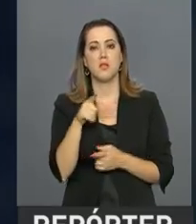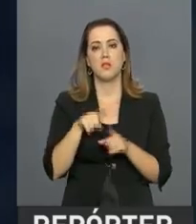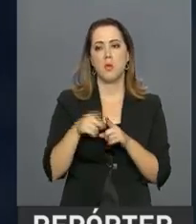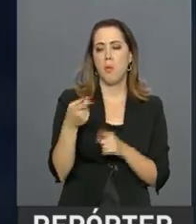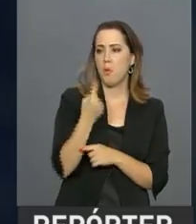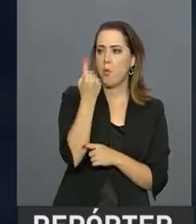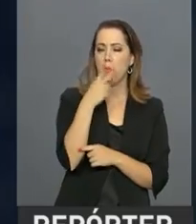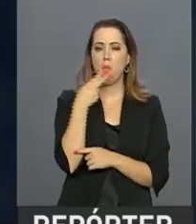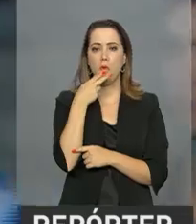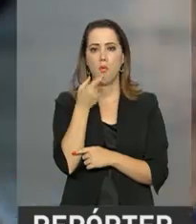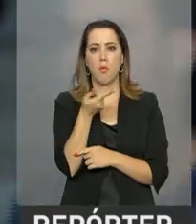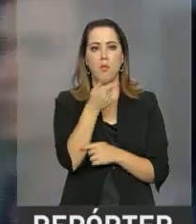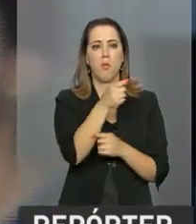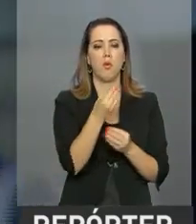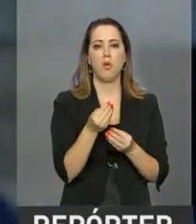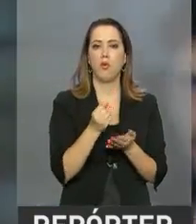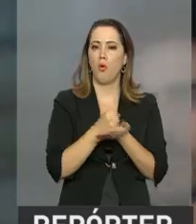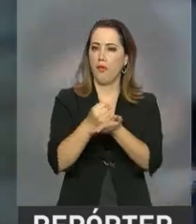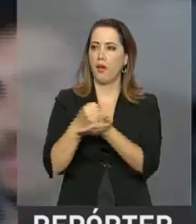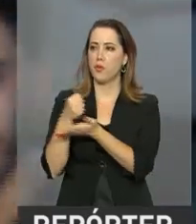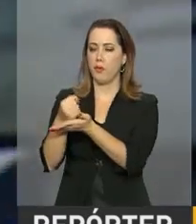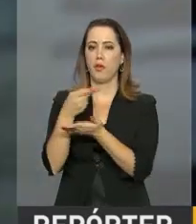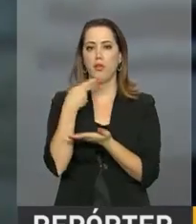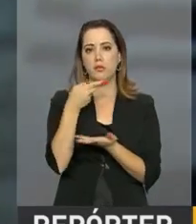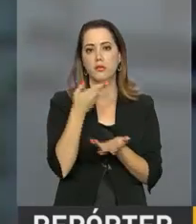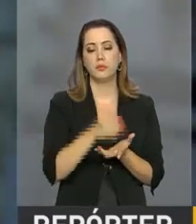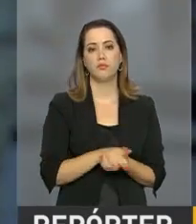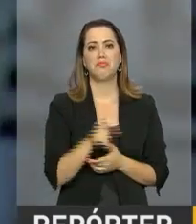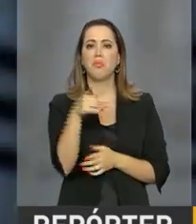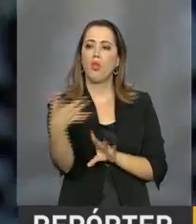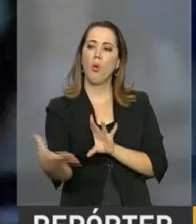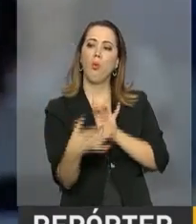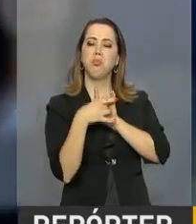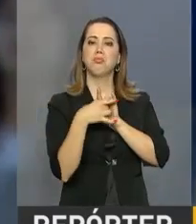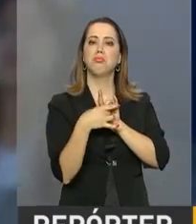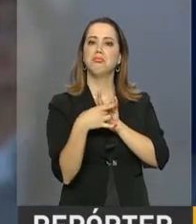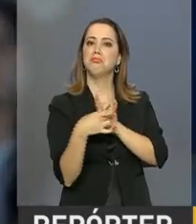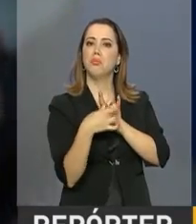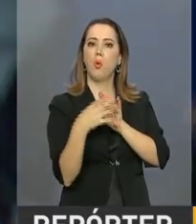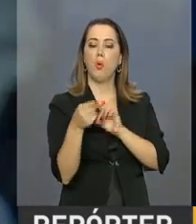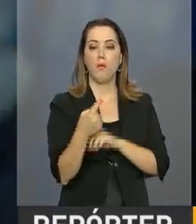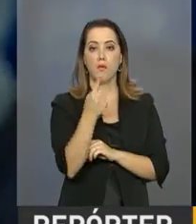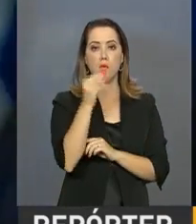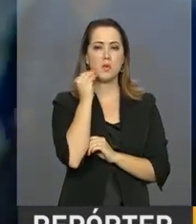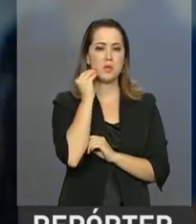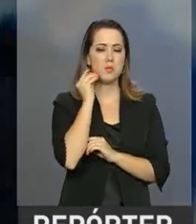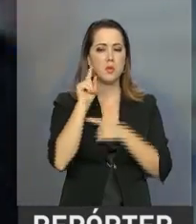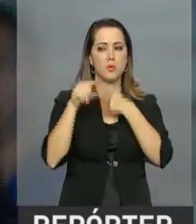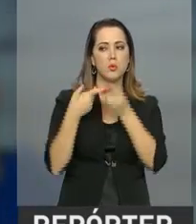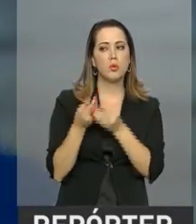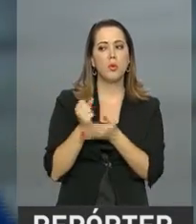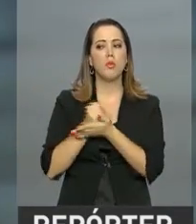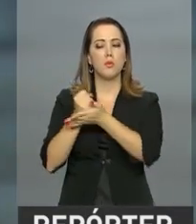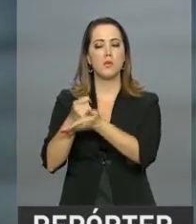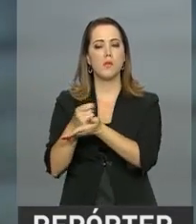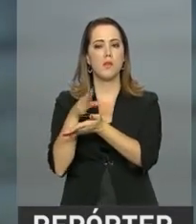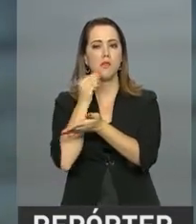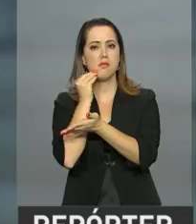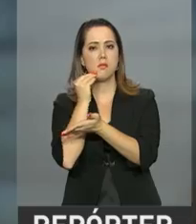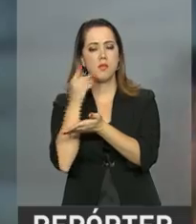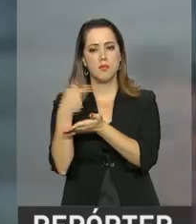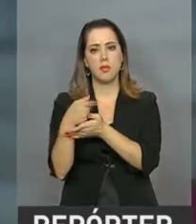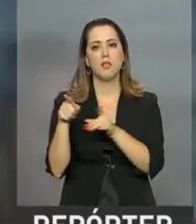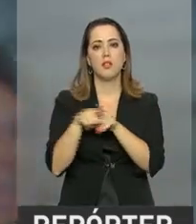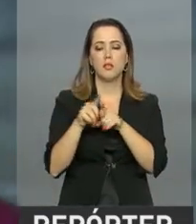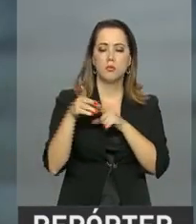pra outra e assim vai é tipo um vínculo você experimentou aí vai passando pro outro aí isso se torna uma coisa que comum no dia a